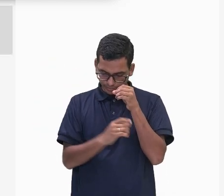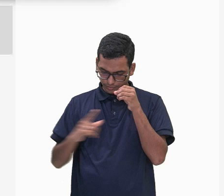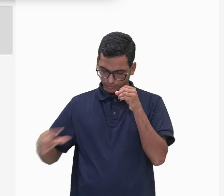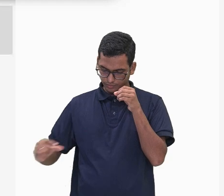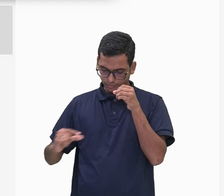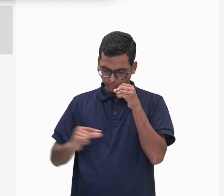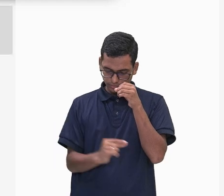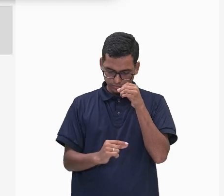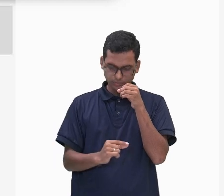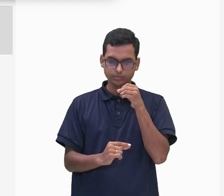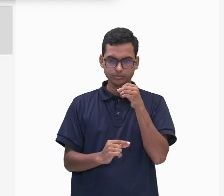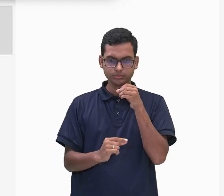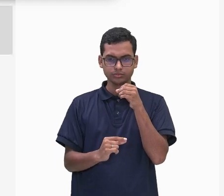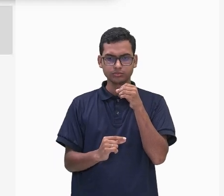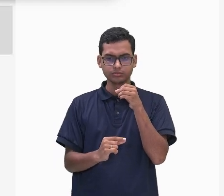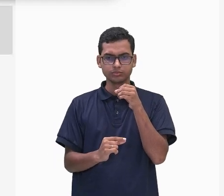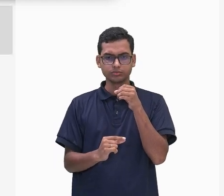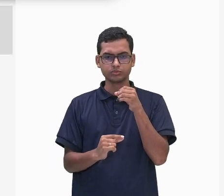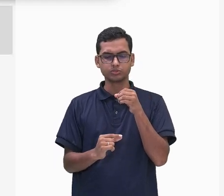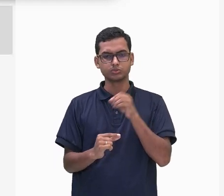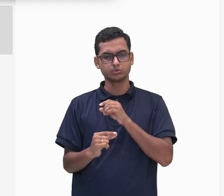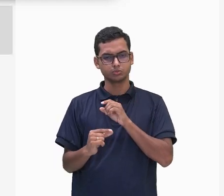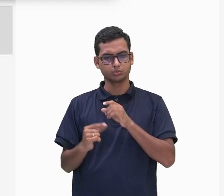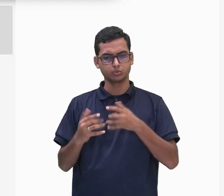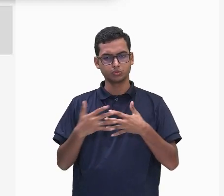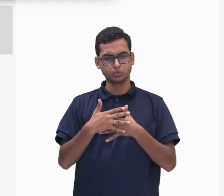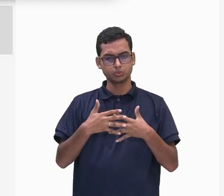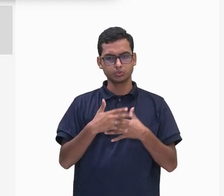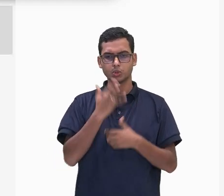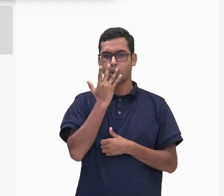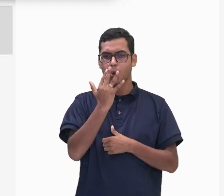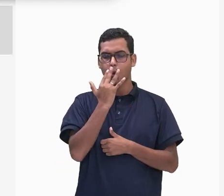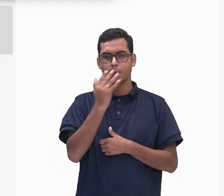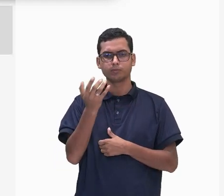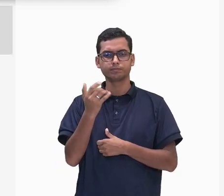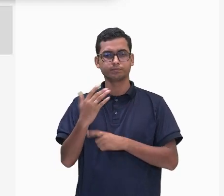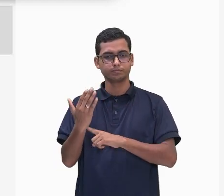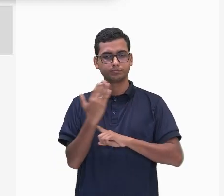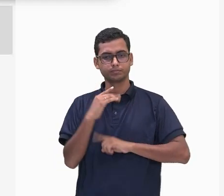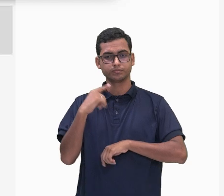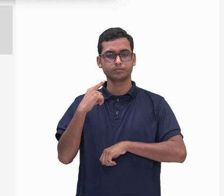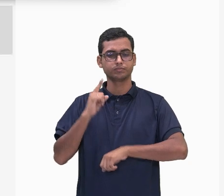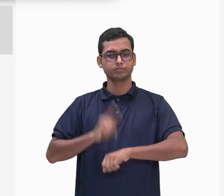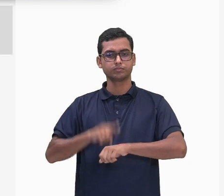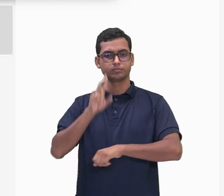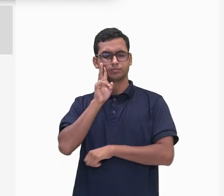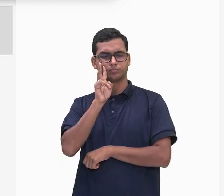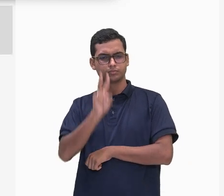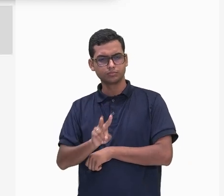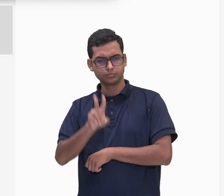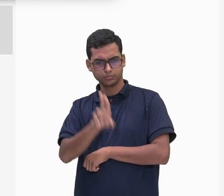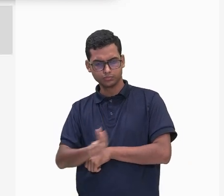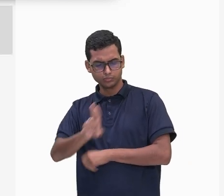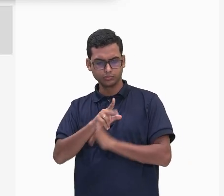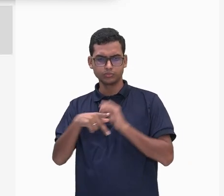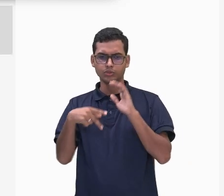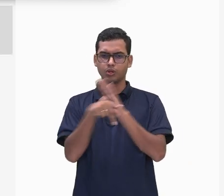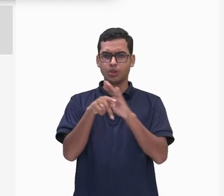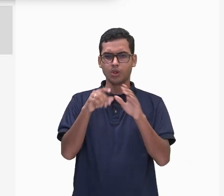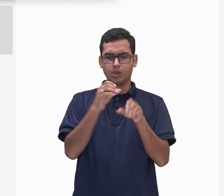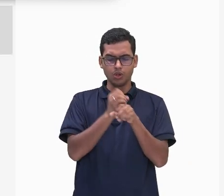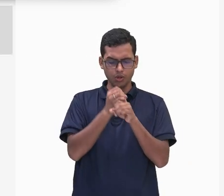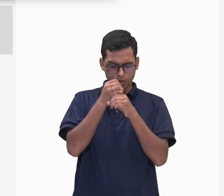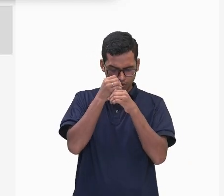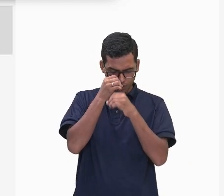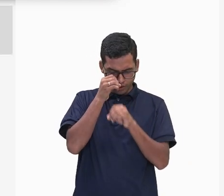coloridos artificialmente para ajudar nessa visualização através da utilização do microscópio, aquele instrumento que tem